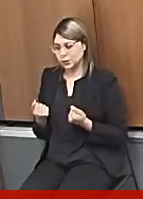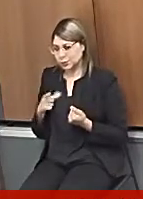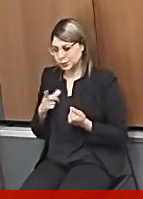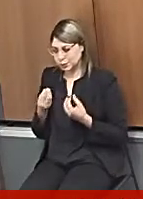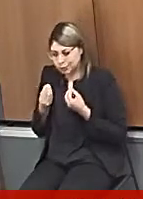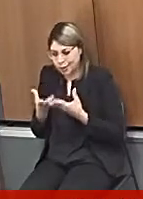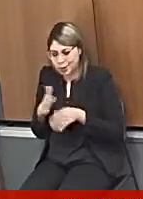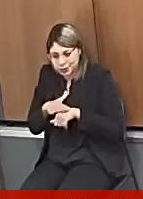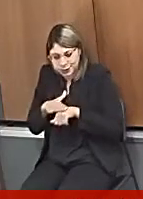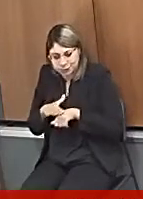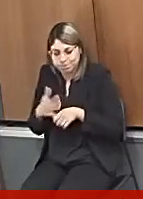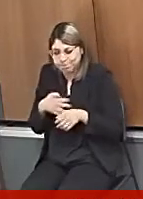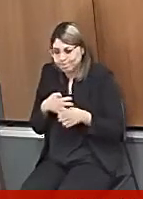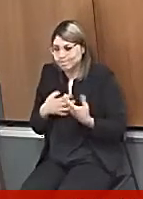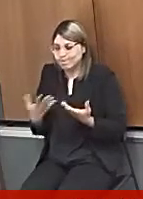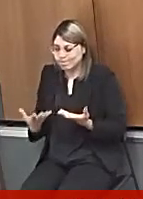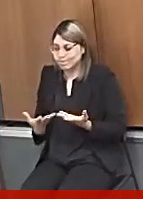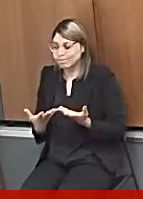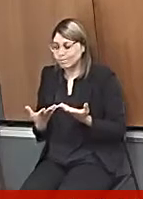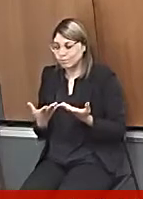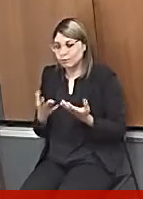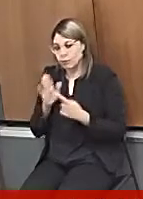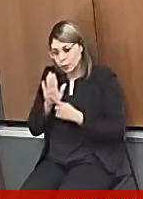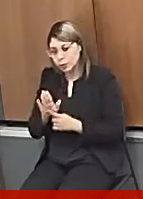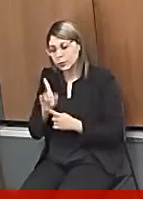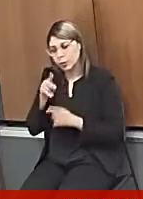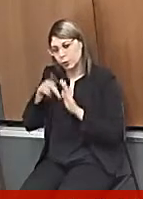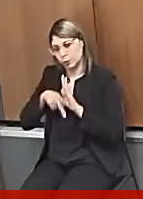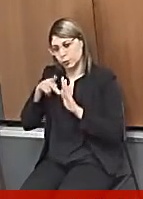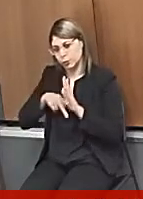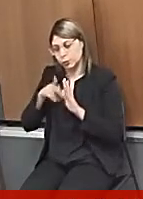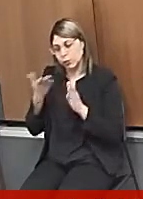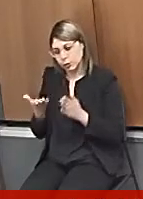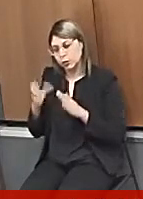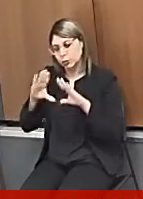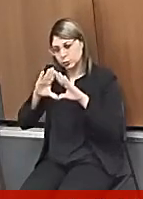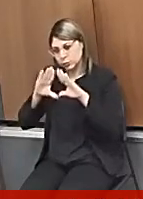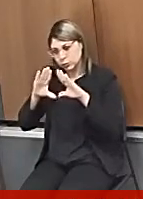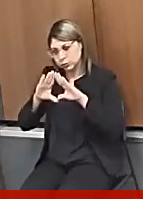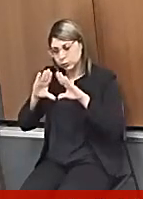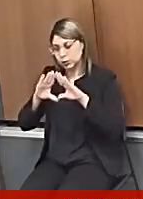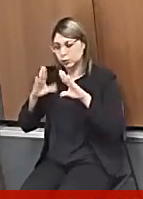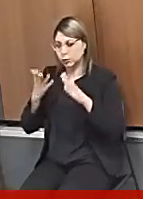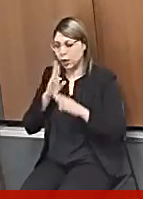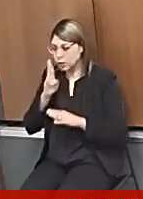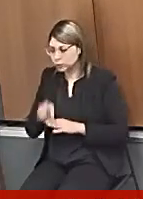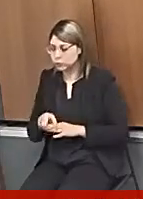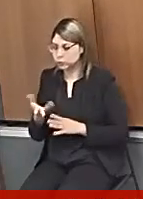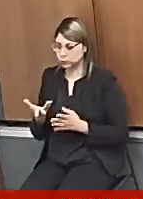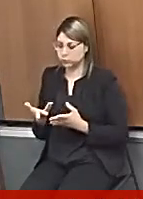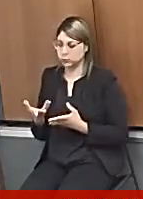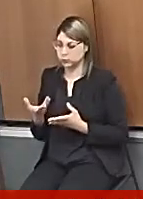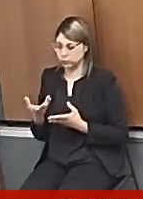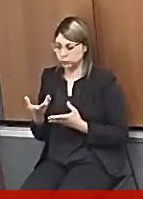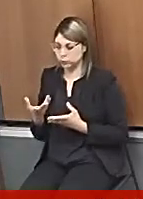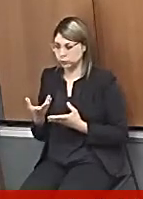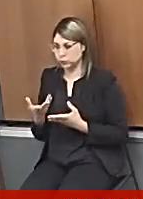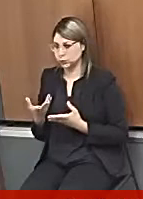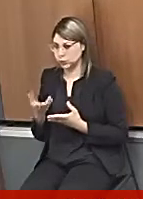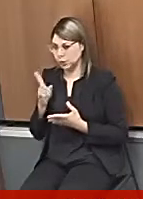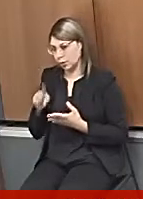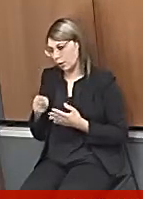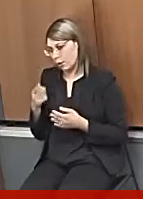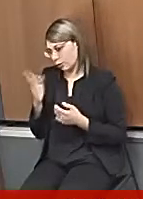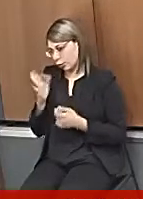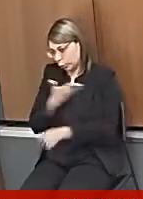sensibilizadora mesmo é que apresentou o projeto nem e assembléia está respondendo pela como é